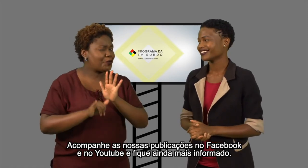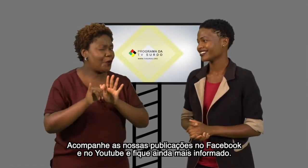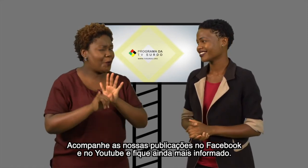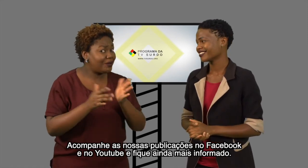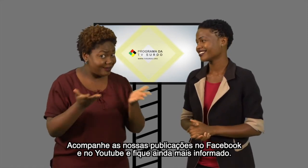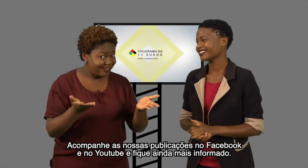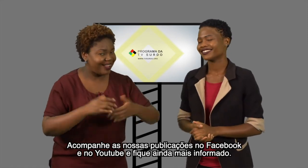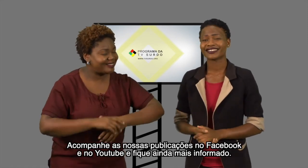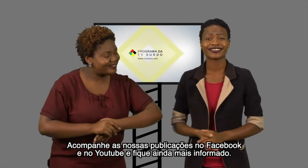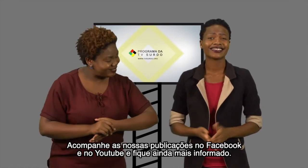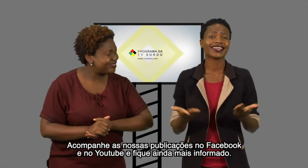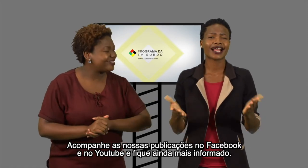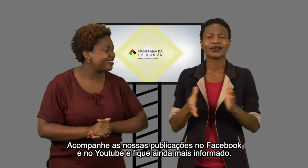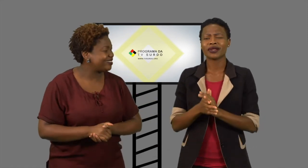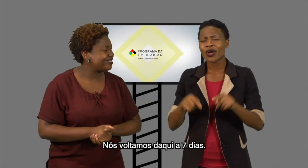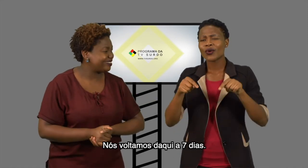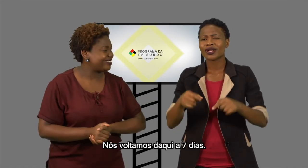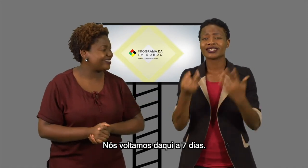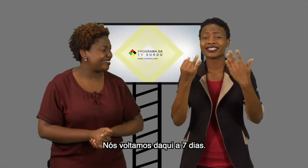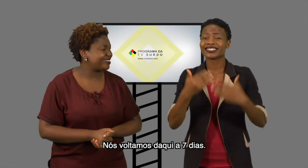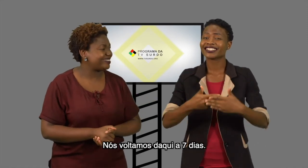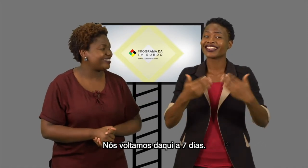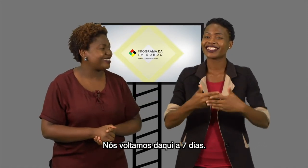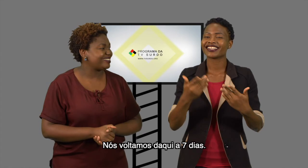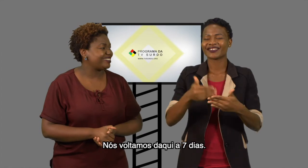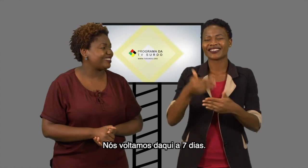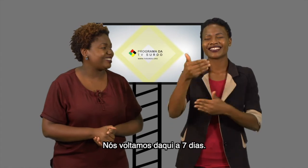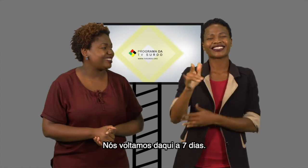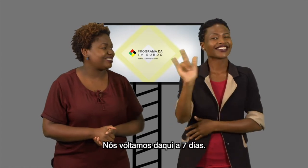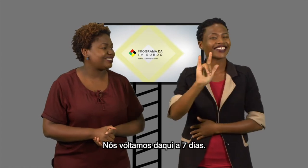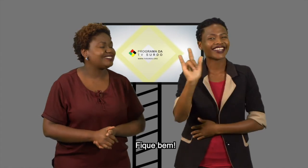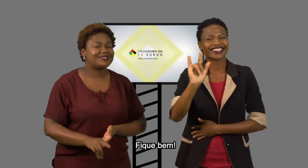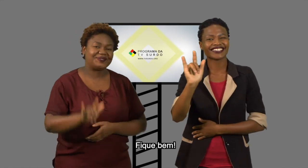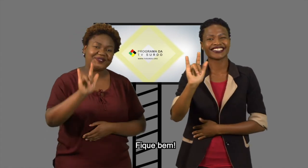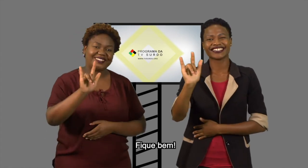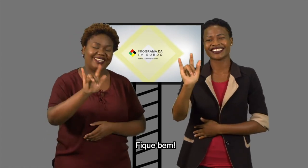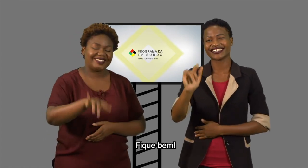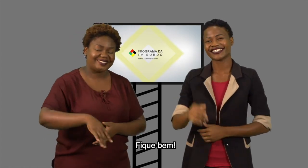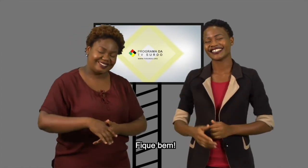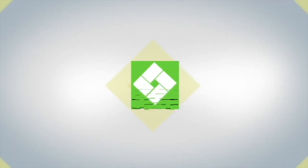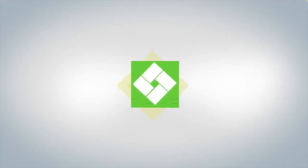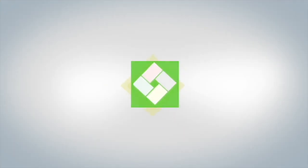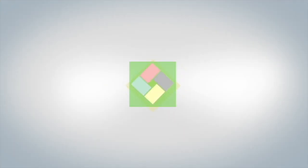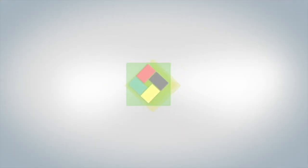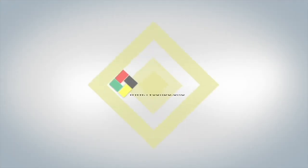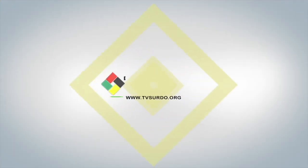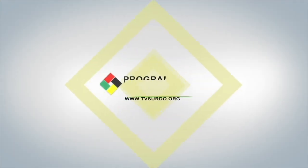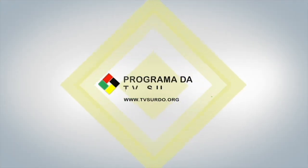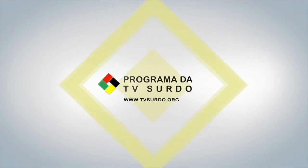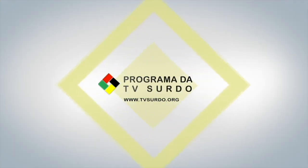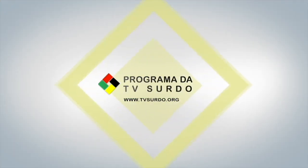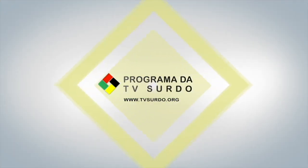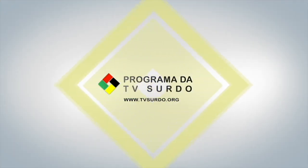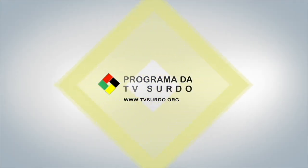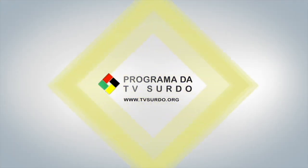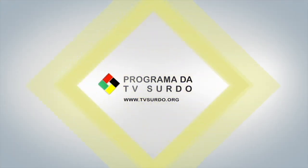e fique ainda mais informado Nós voltamos daqui a sete dias Fique bem Fique bem-vindo bem